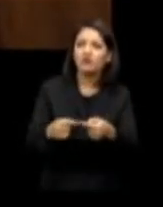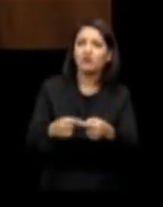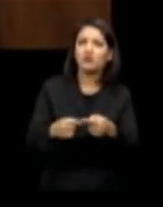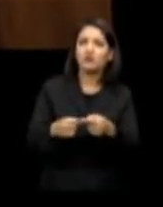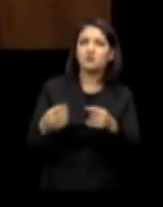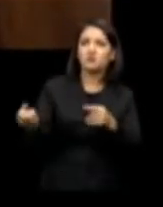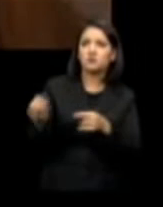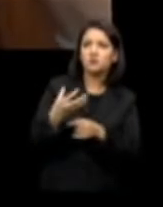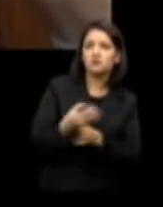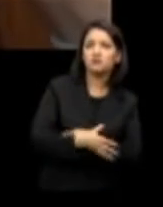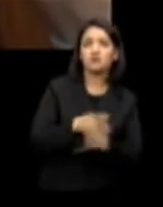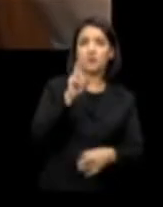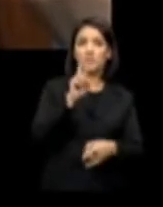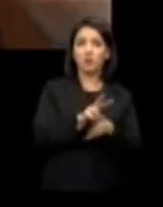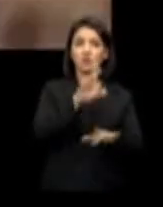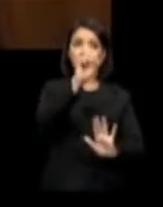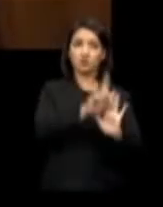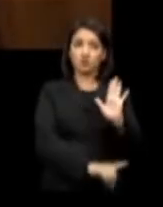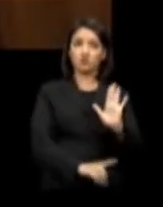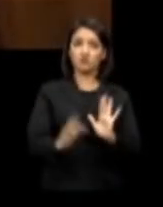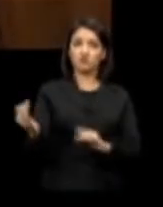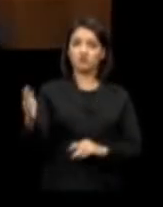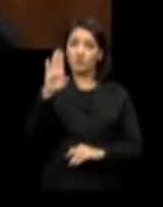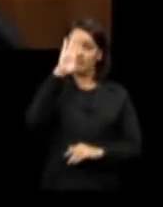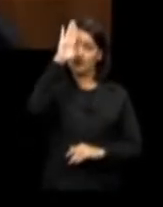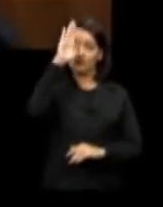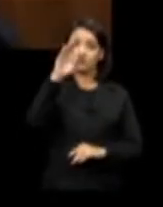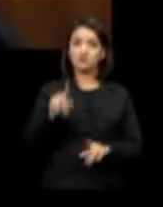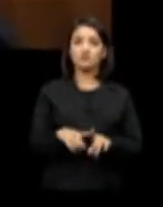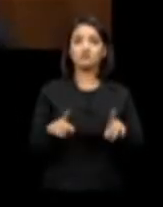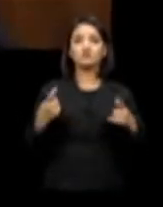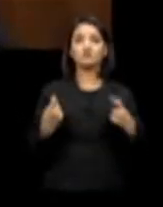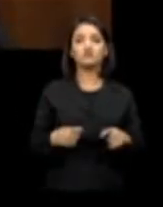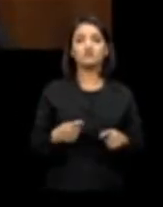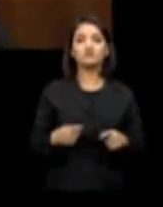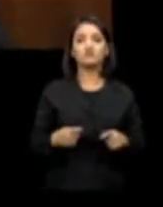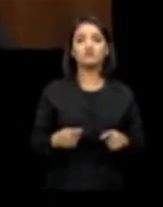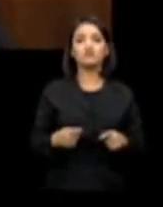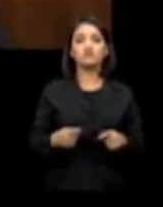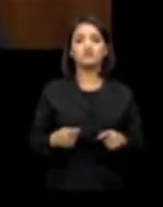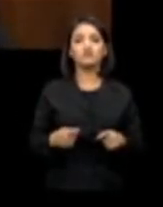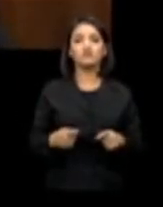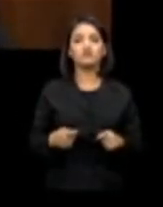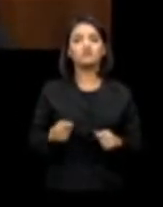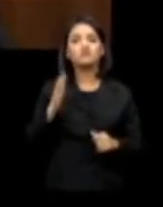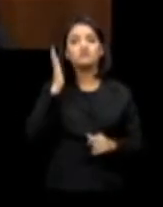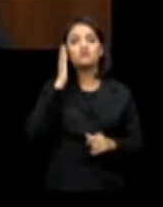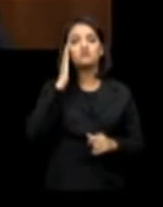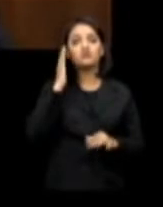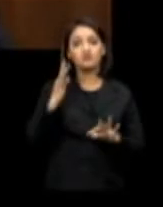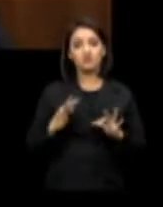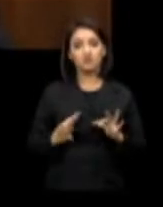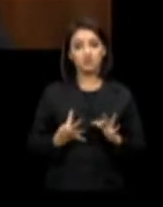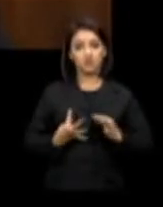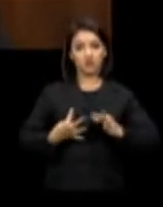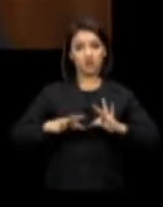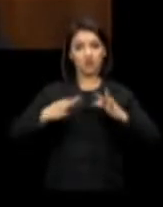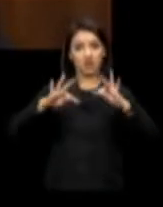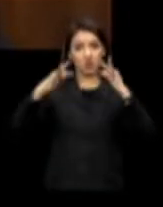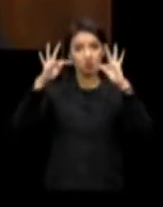aos direitos fundamentais, deve-se reconhecer que as tecnologias oferecem um